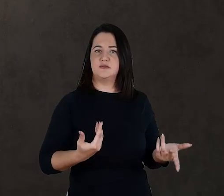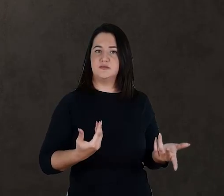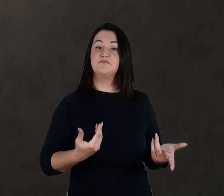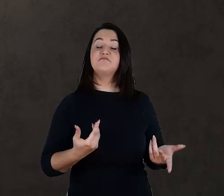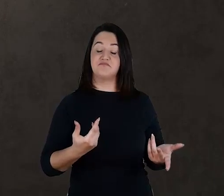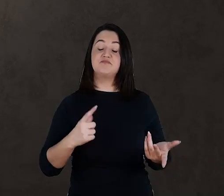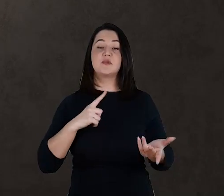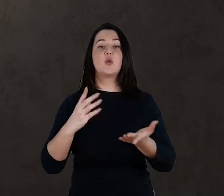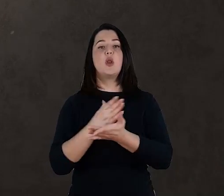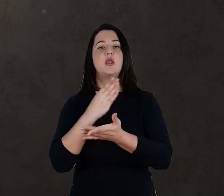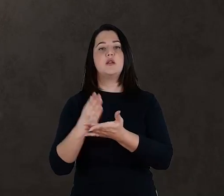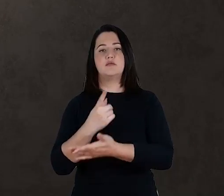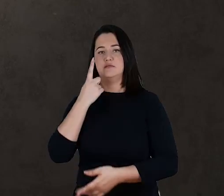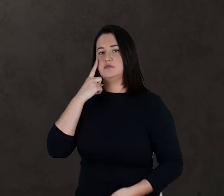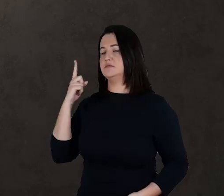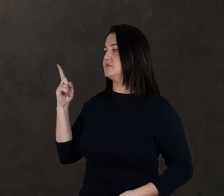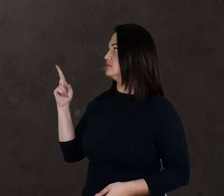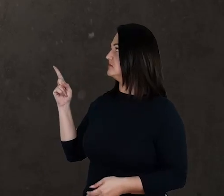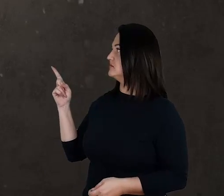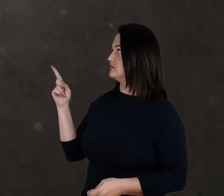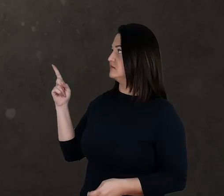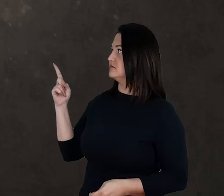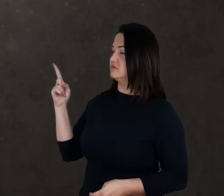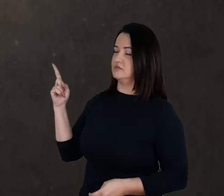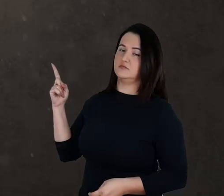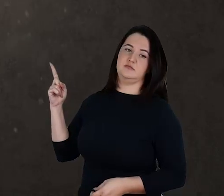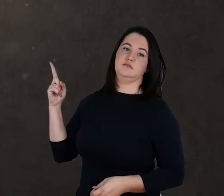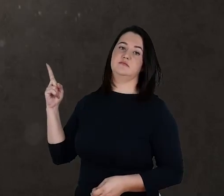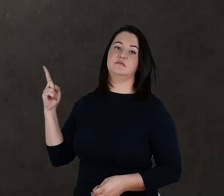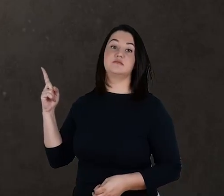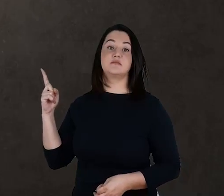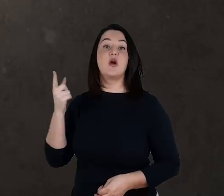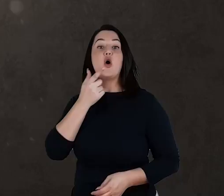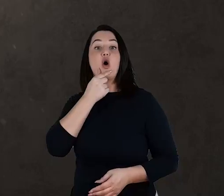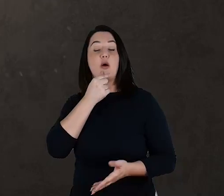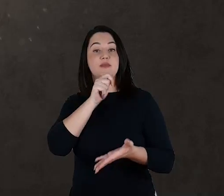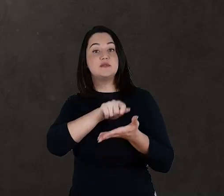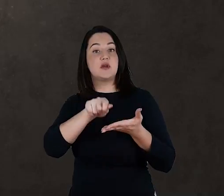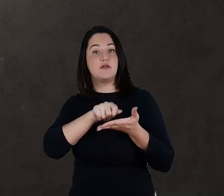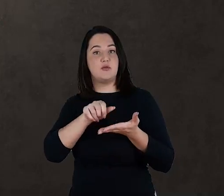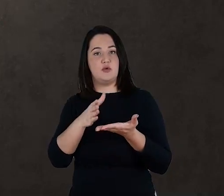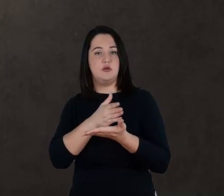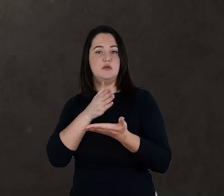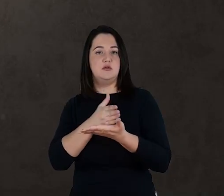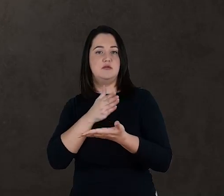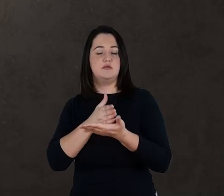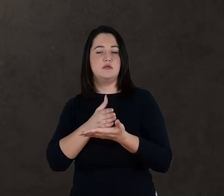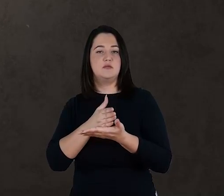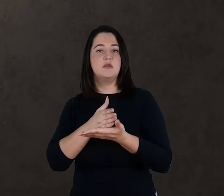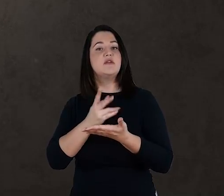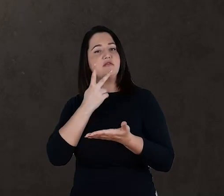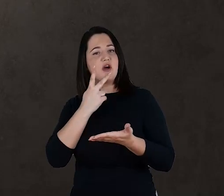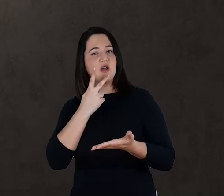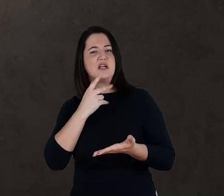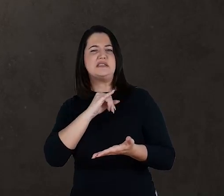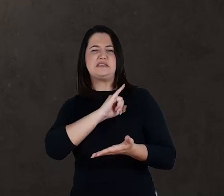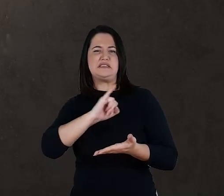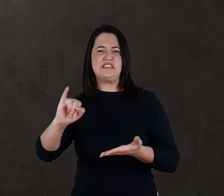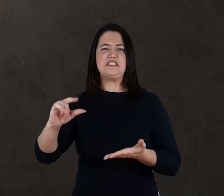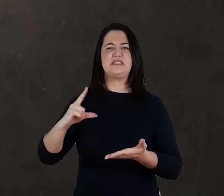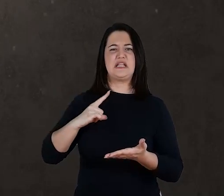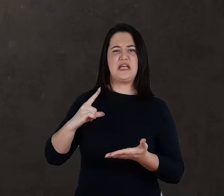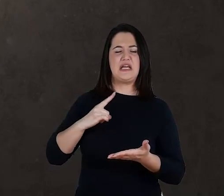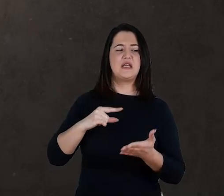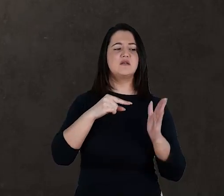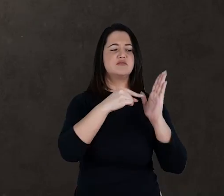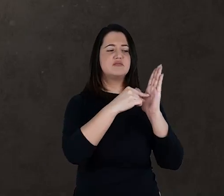nas palavras de Joseph Free, autor do livro A Arqueologia e a História Bíblica, ainda que houvessem muitas